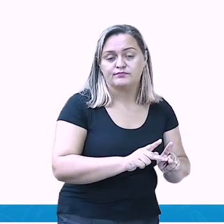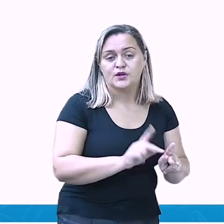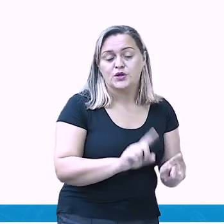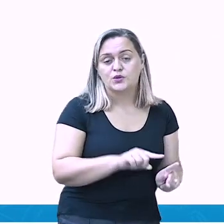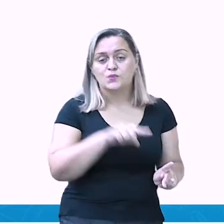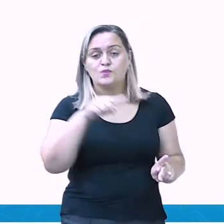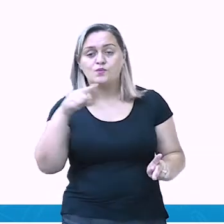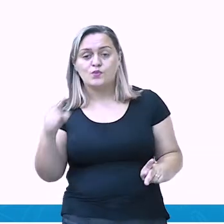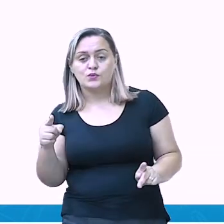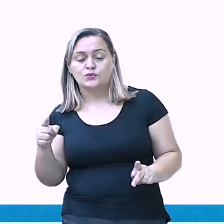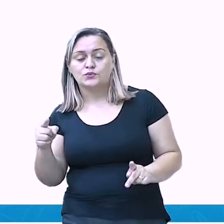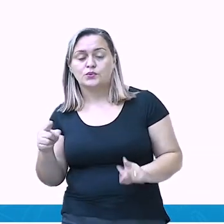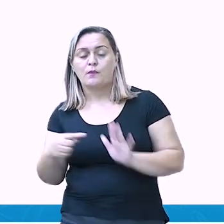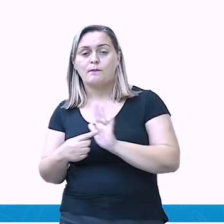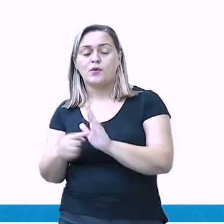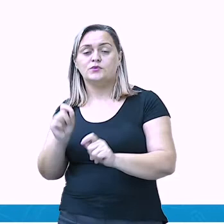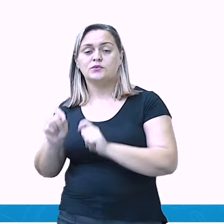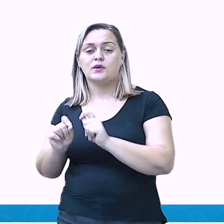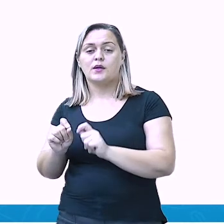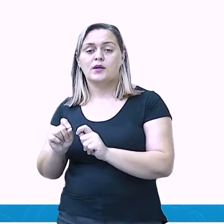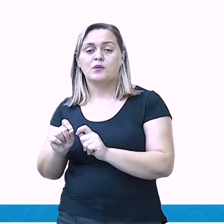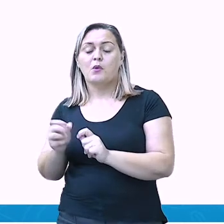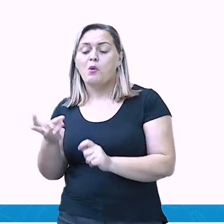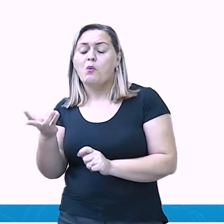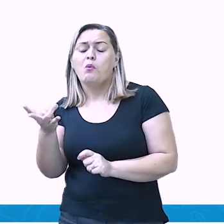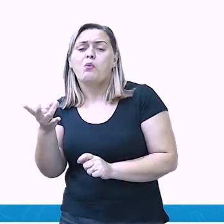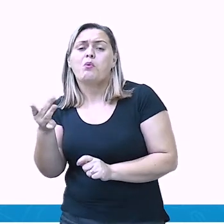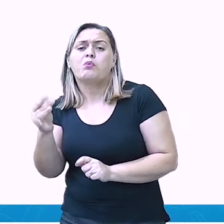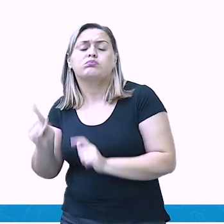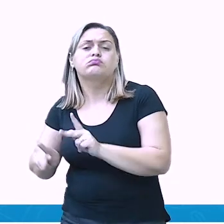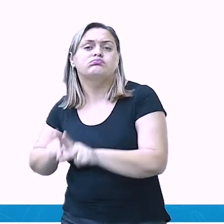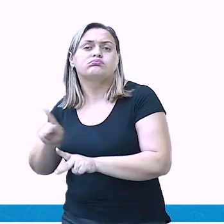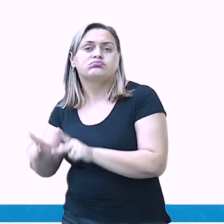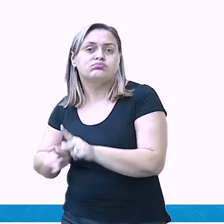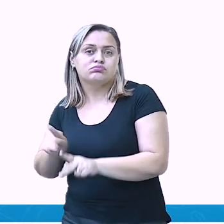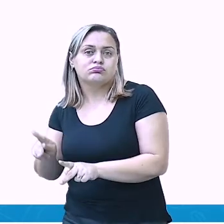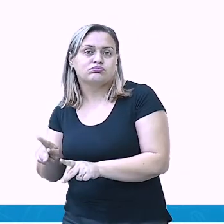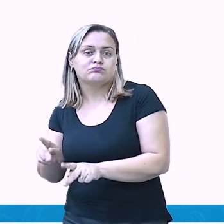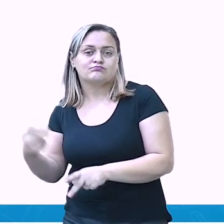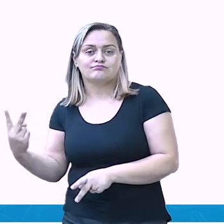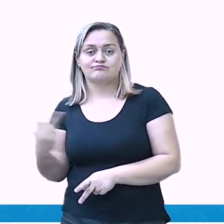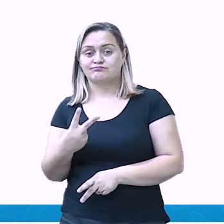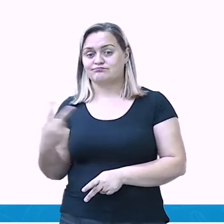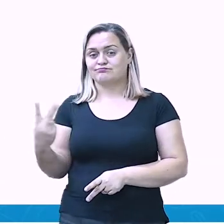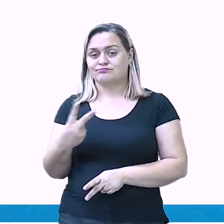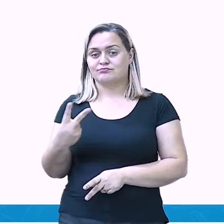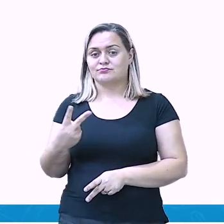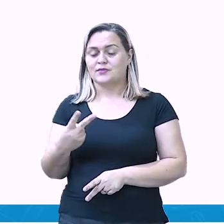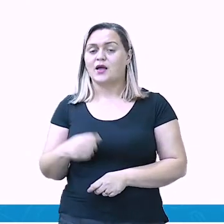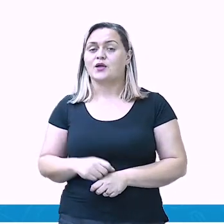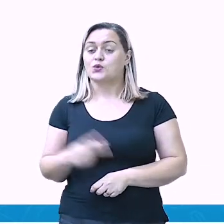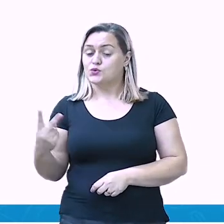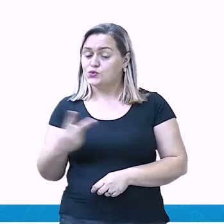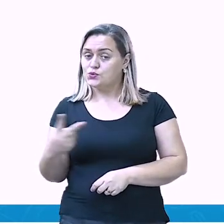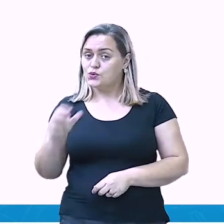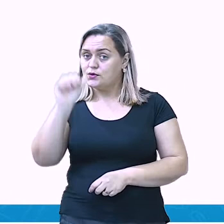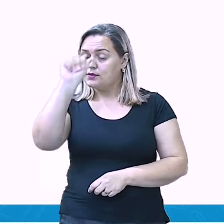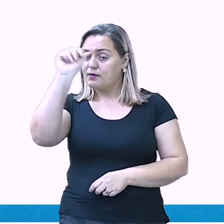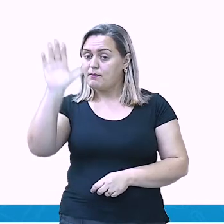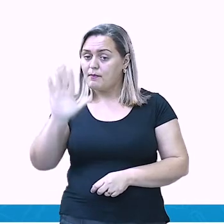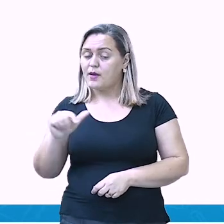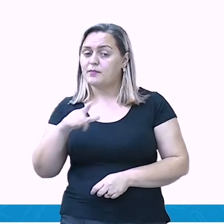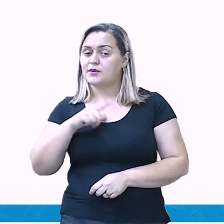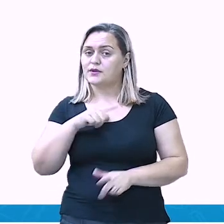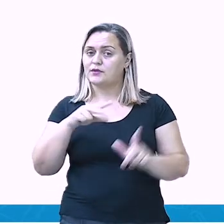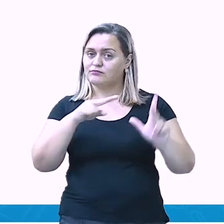de pessoas. Como eu falei, um posto de saúde. Ele olha lá naquele local onde ele atende.